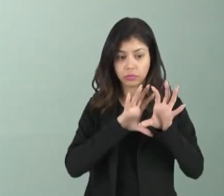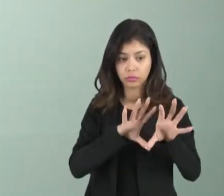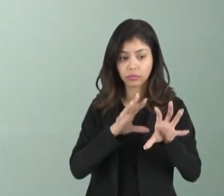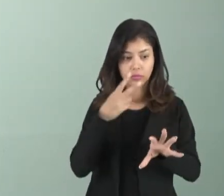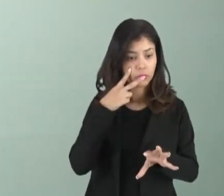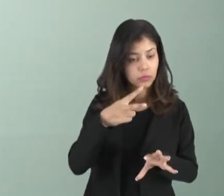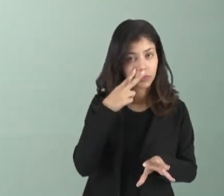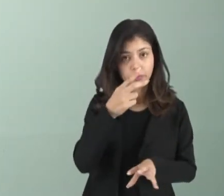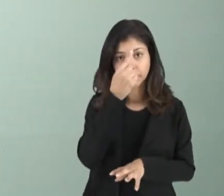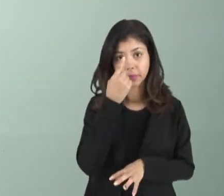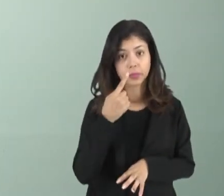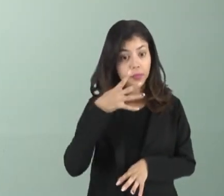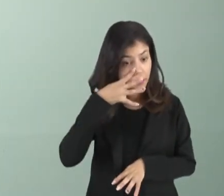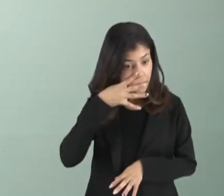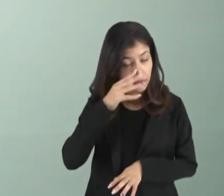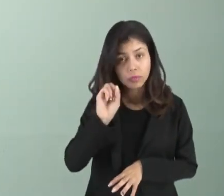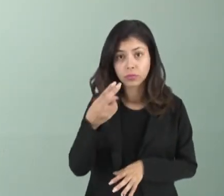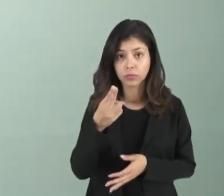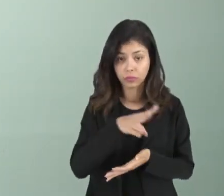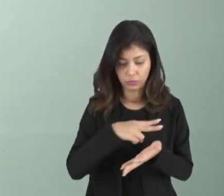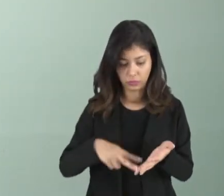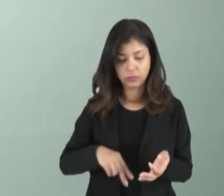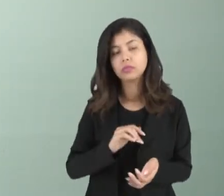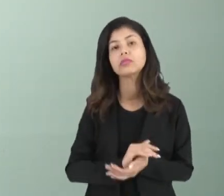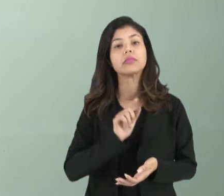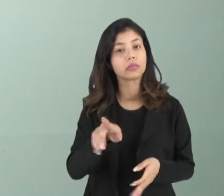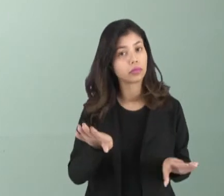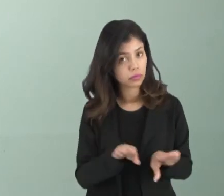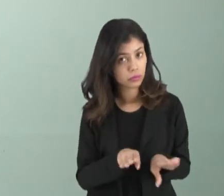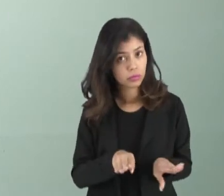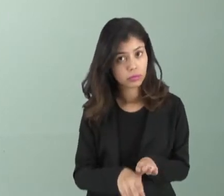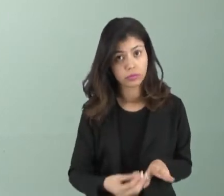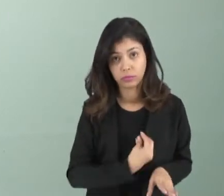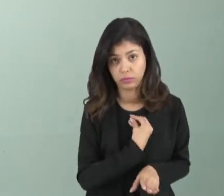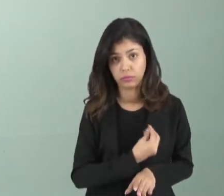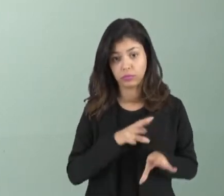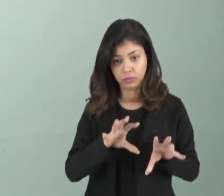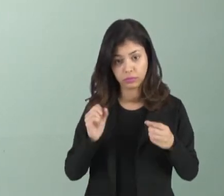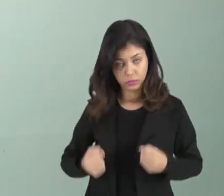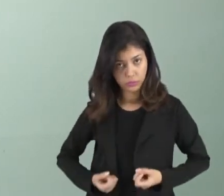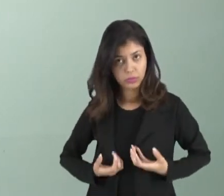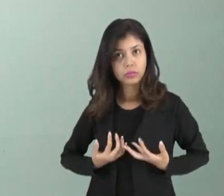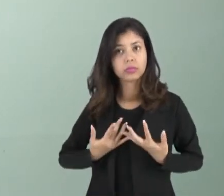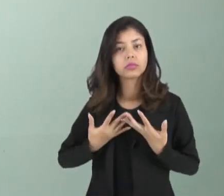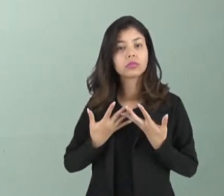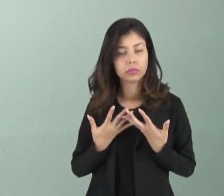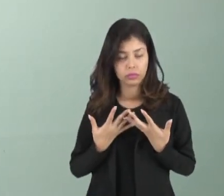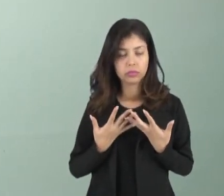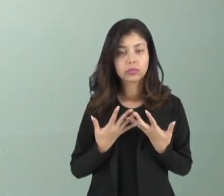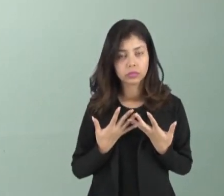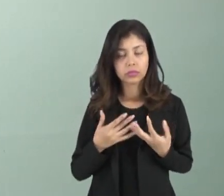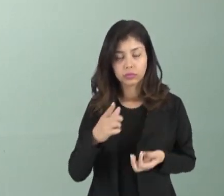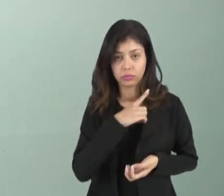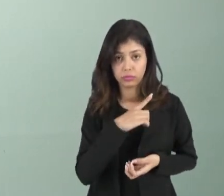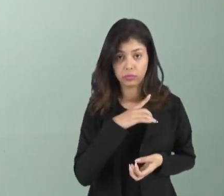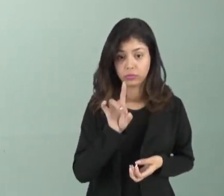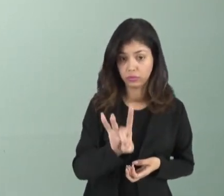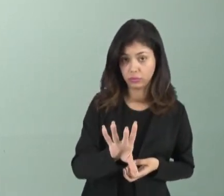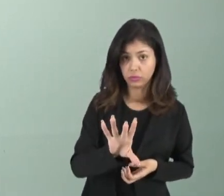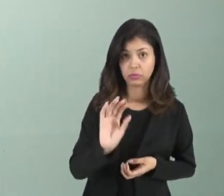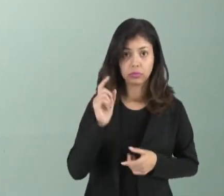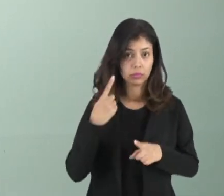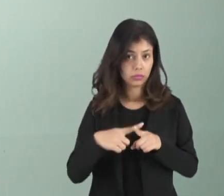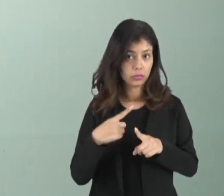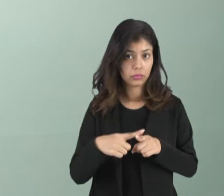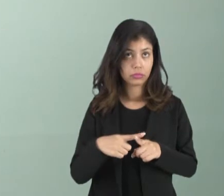ali vendo, assistindo ou lendo, você também vivencie aquilo ali. Suas emoções não deixem de existir só porque